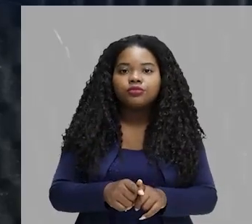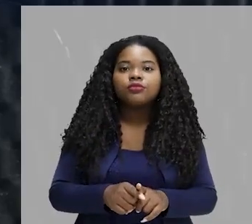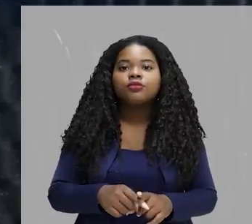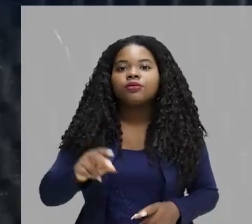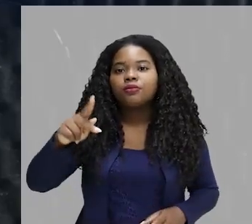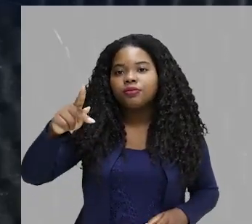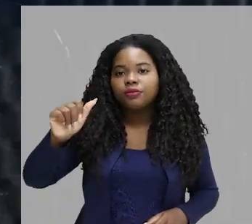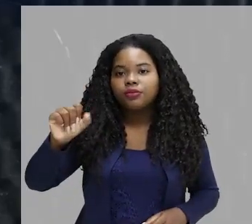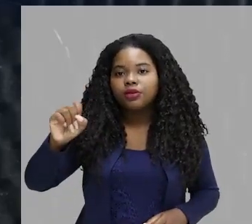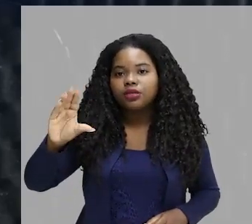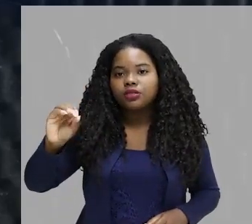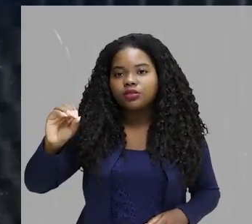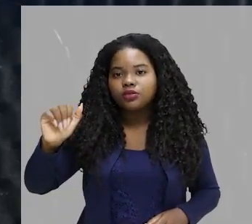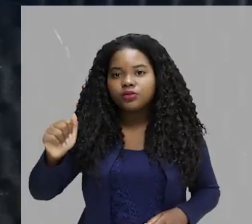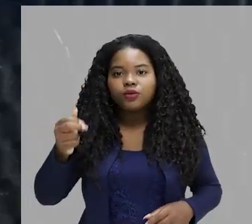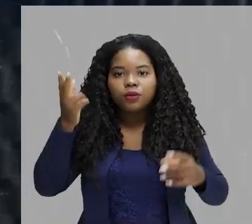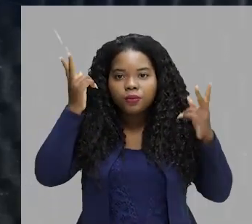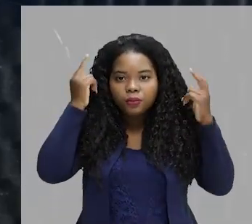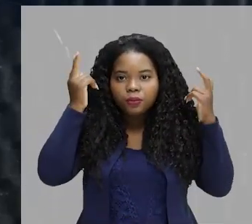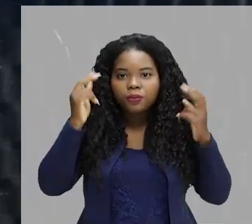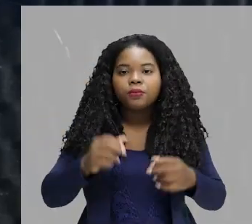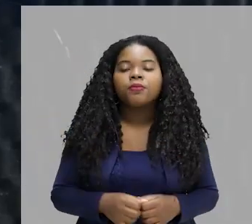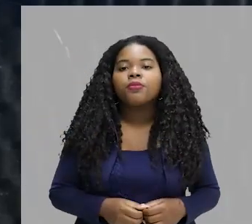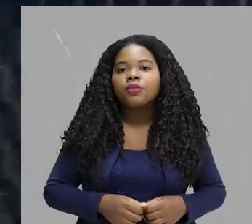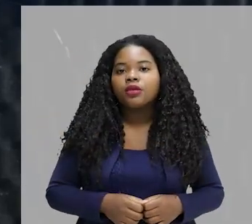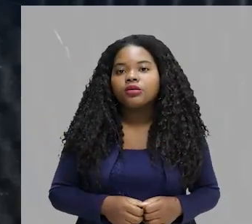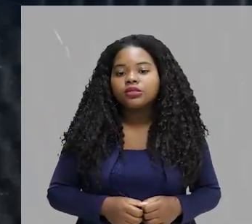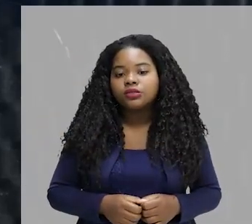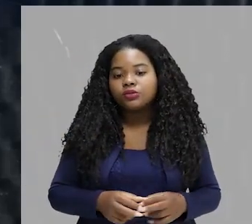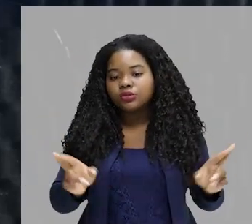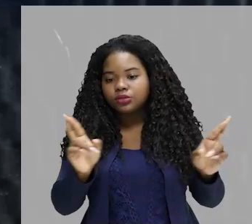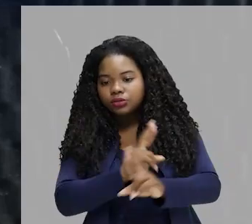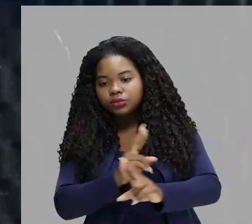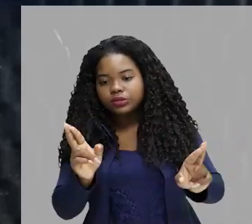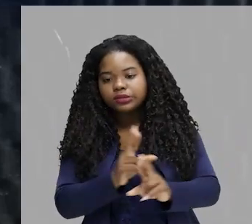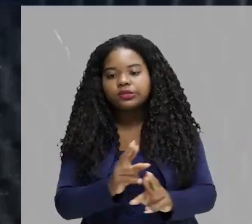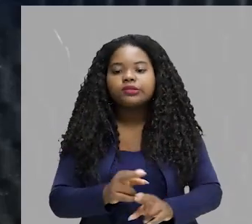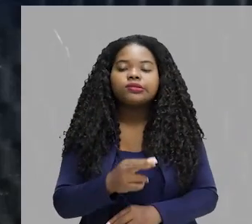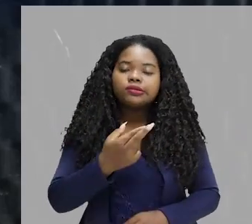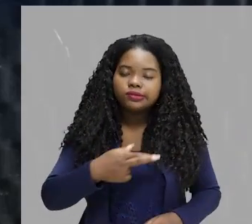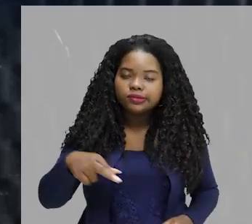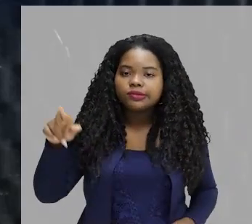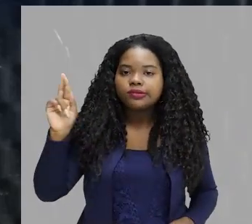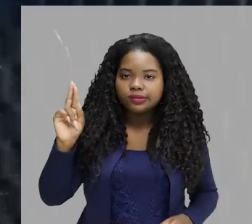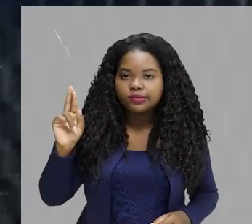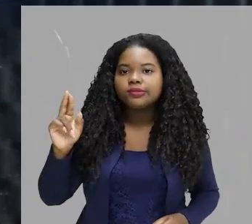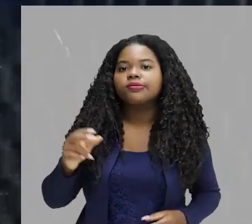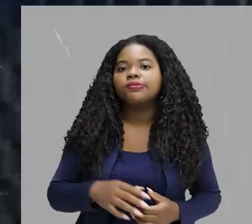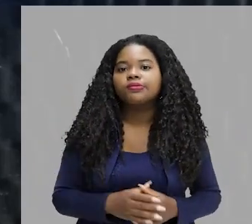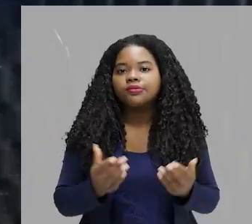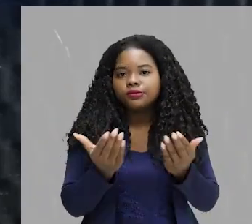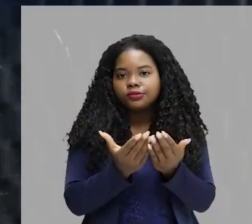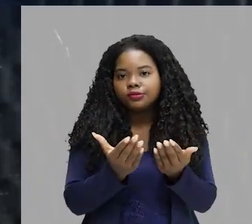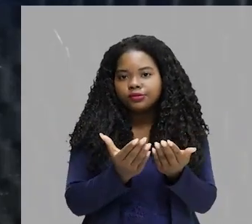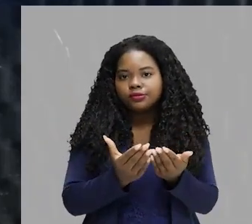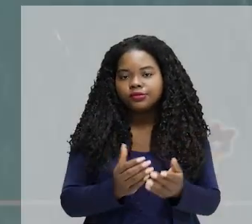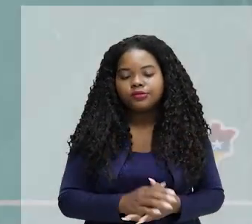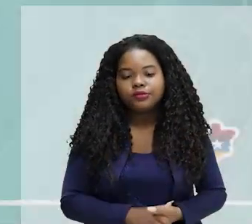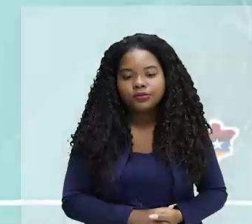feriados, são eventos, são festividades que estão relacionadas à religião, à religiosidade cristã no caso,